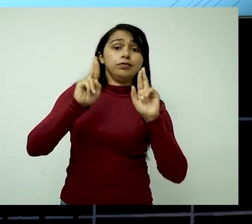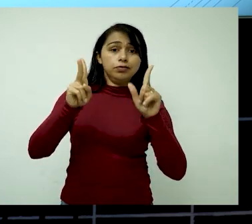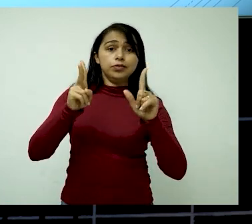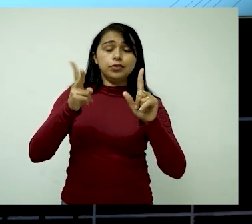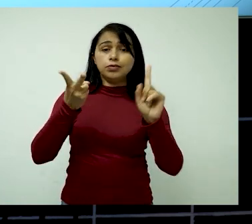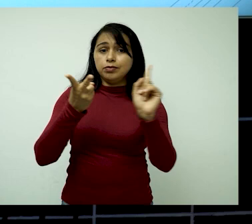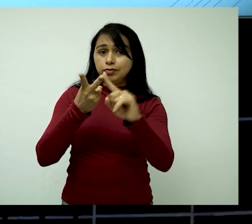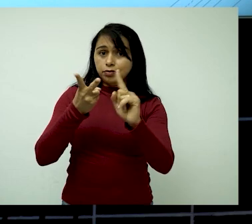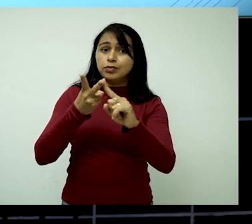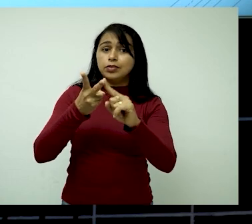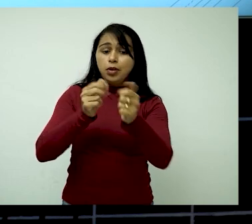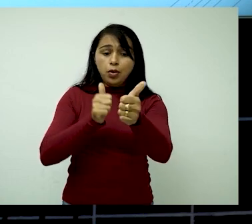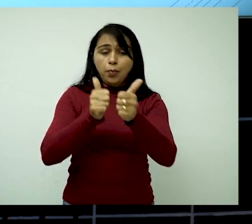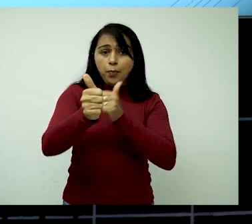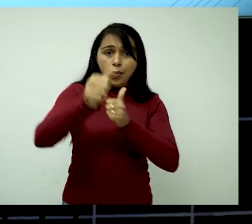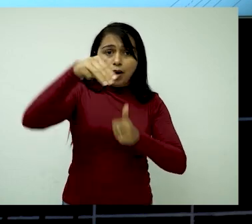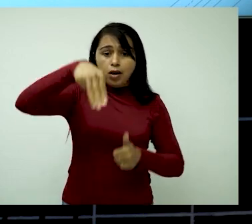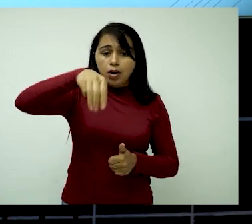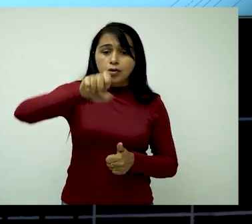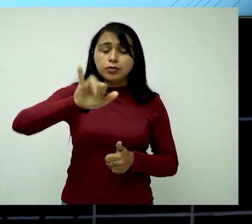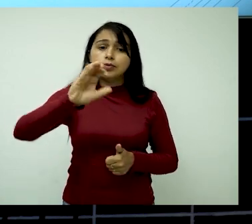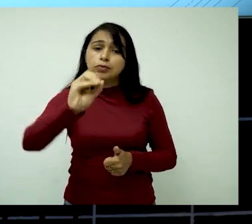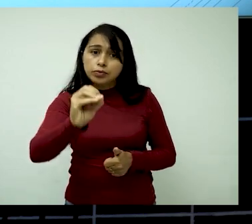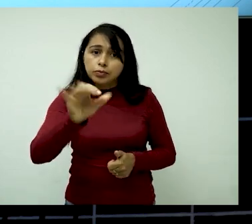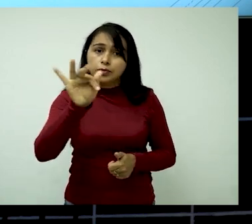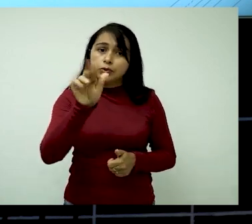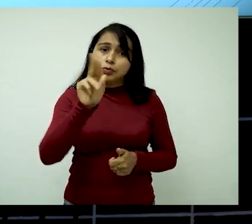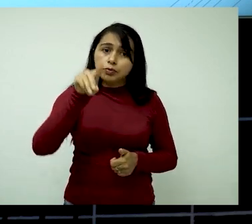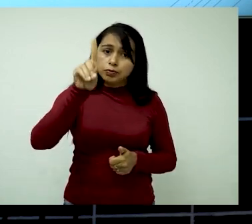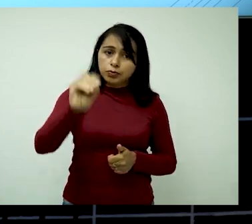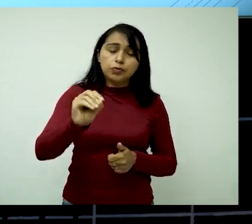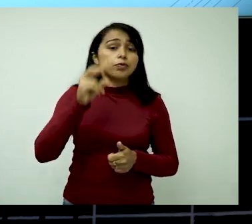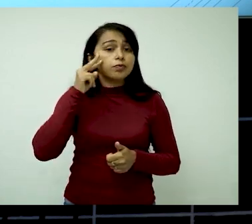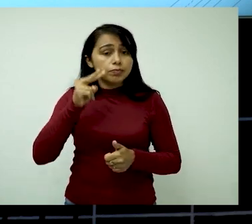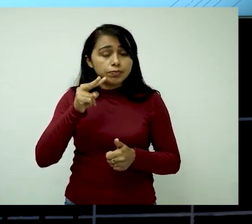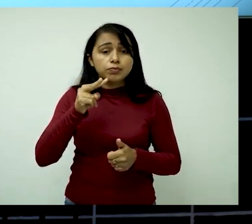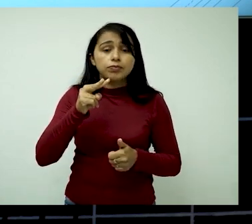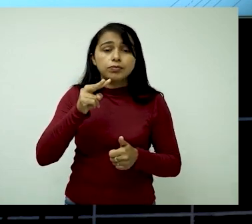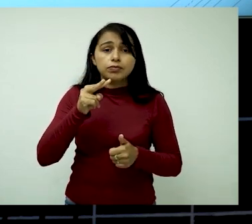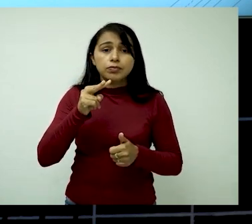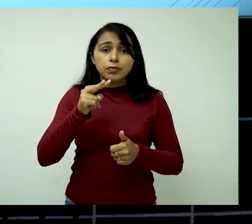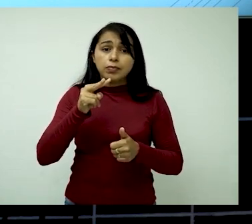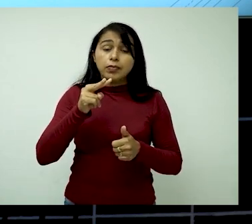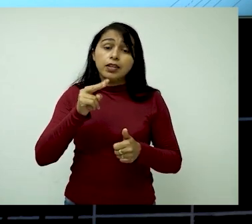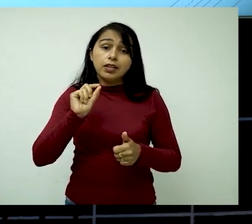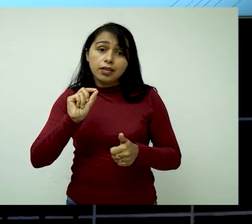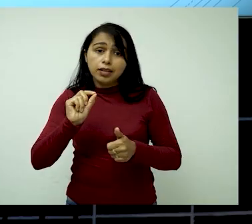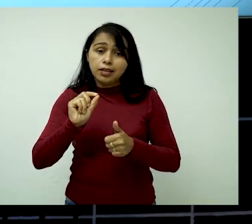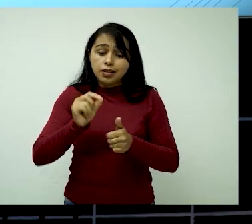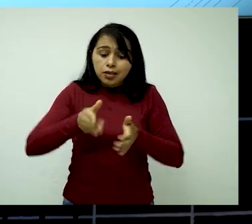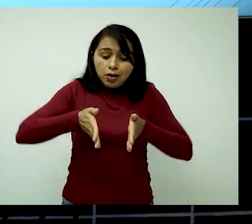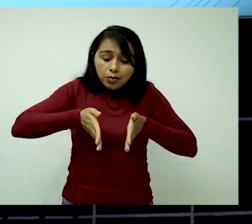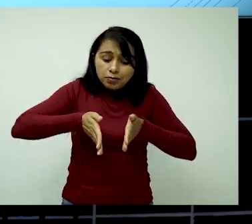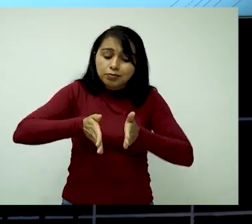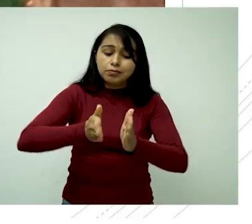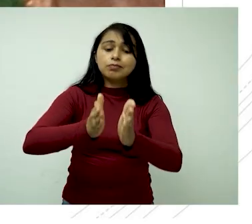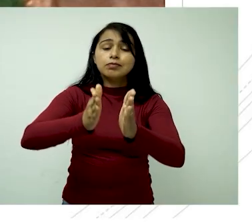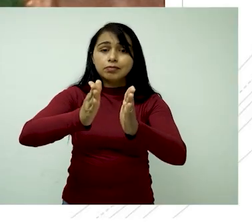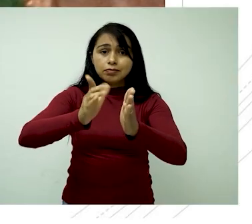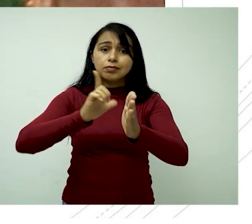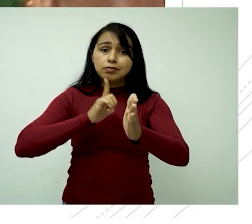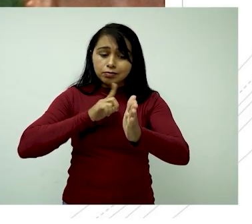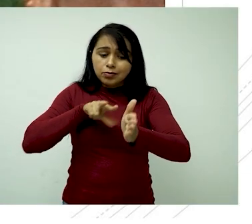gente observa já para as provas de meio fundo. Olha aí, observa, nas provas de meio fundo, pessoal,